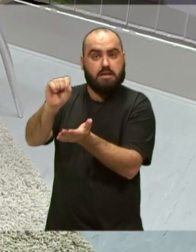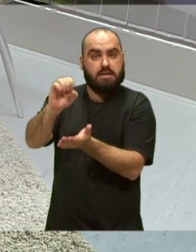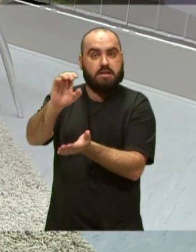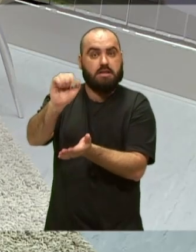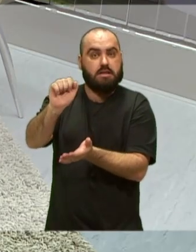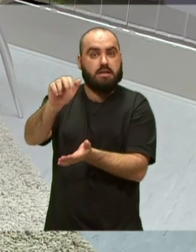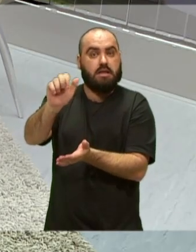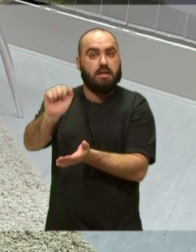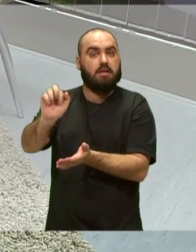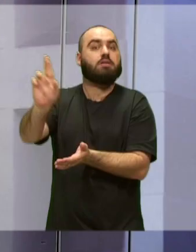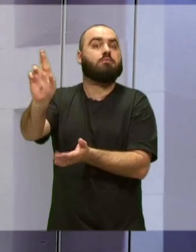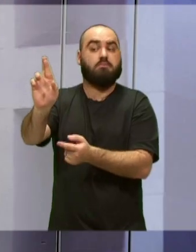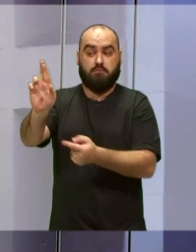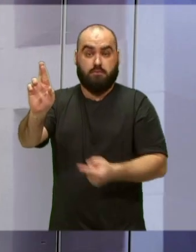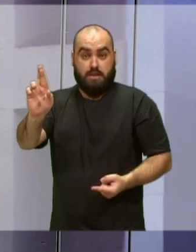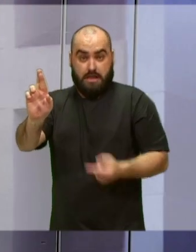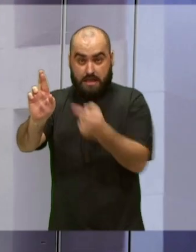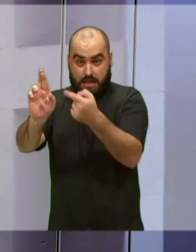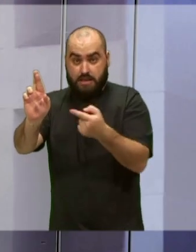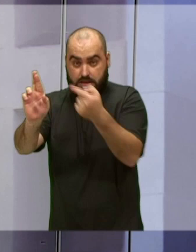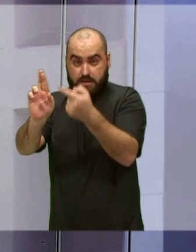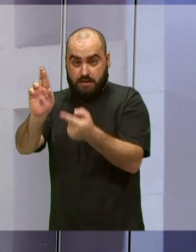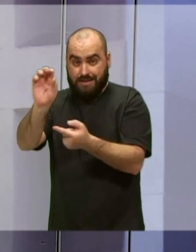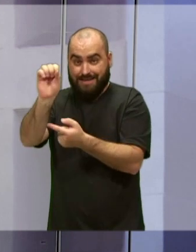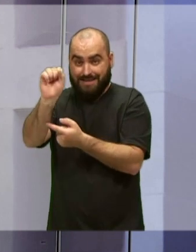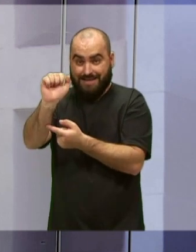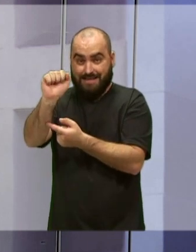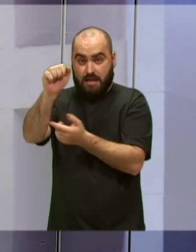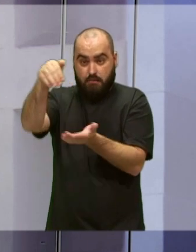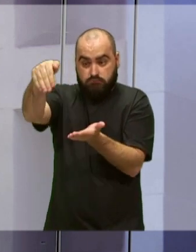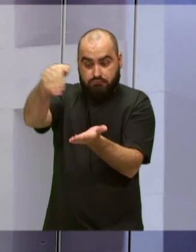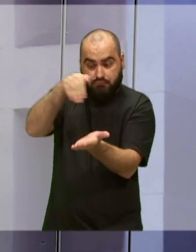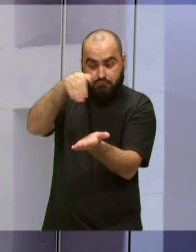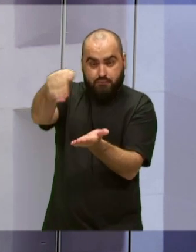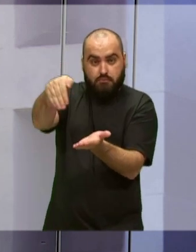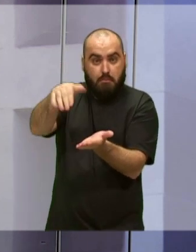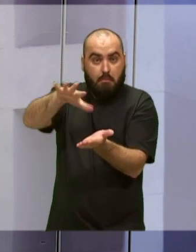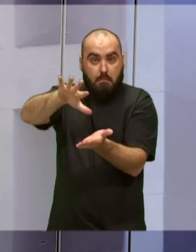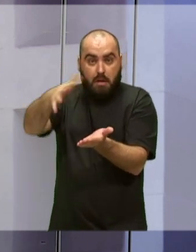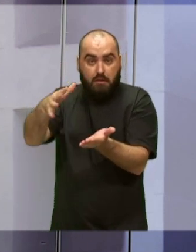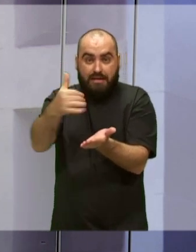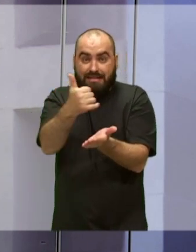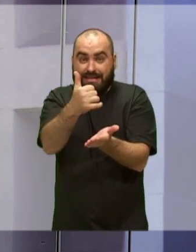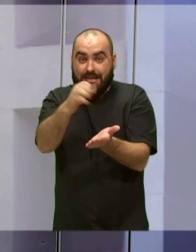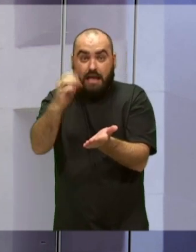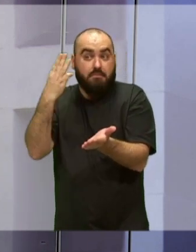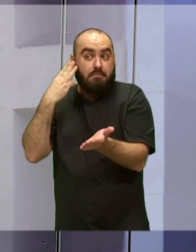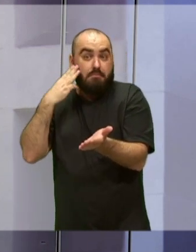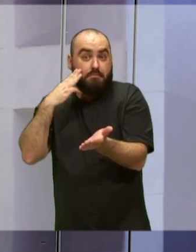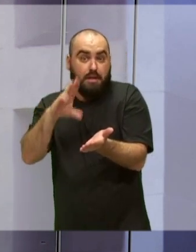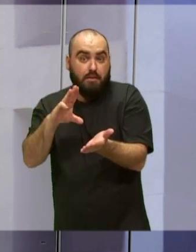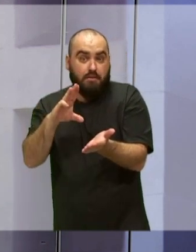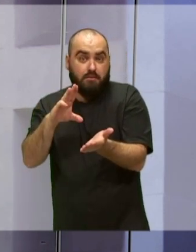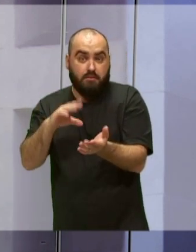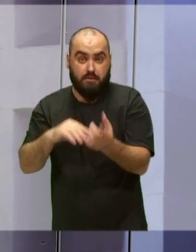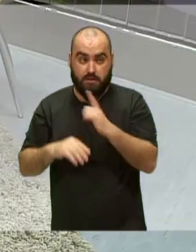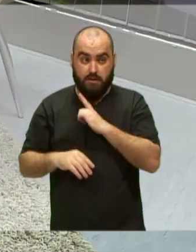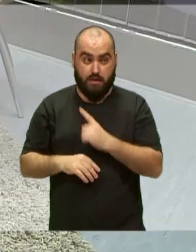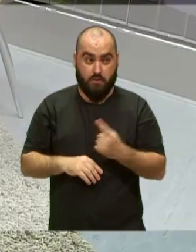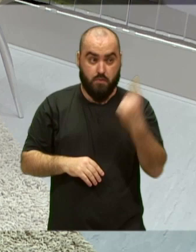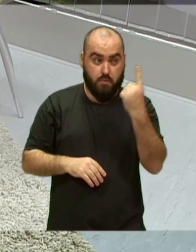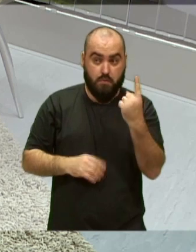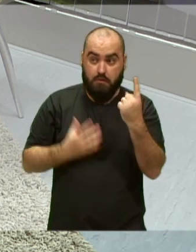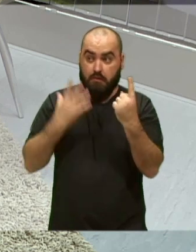Federal um scanner sai em torno de 10 milhões tem um eles querem dois